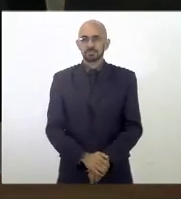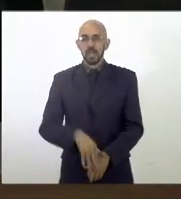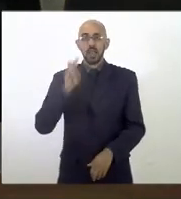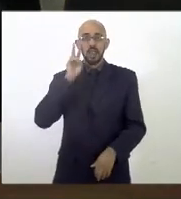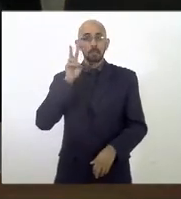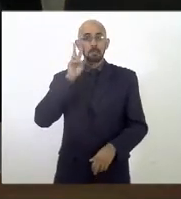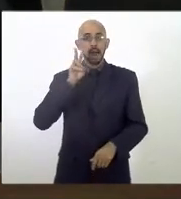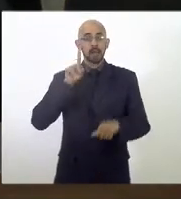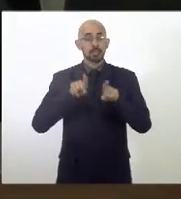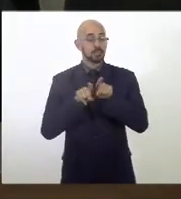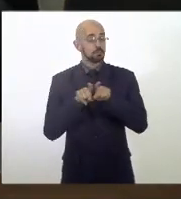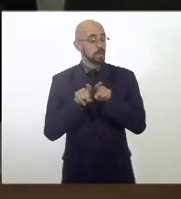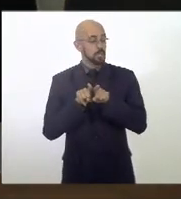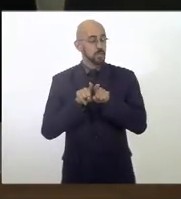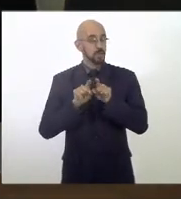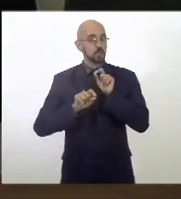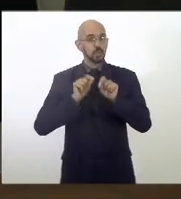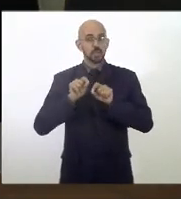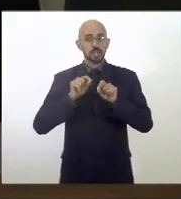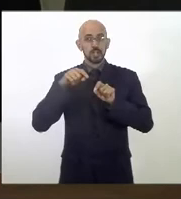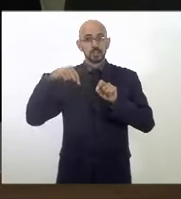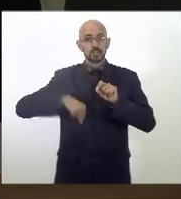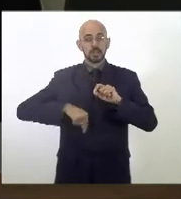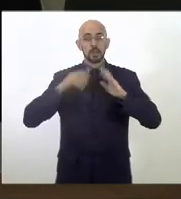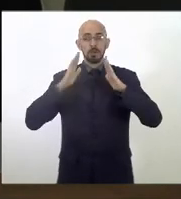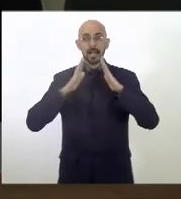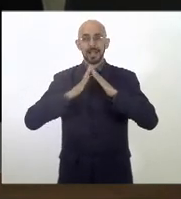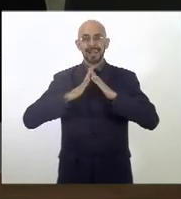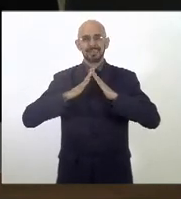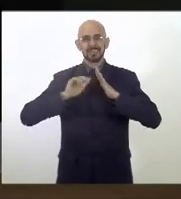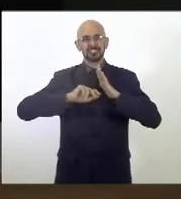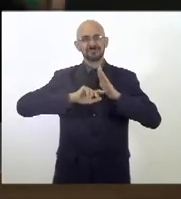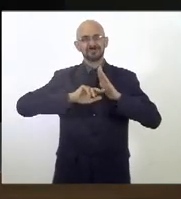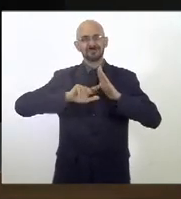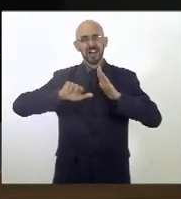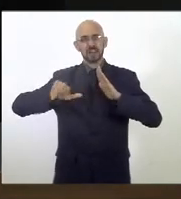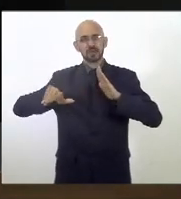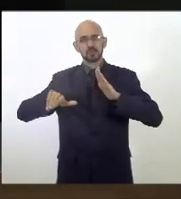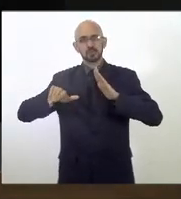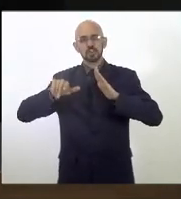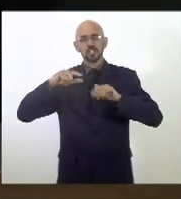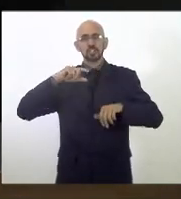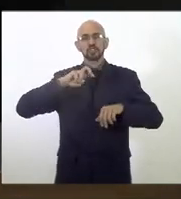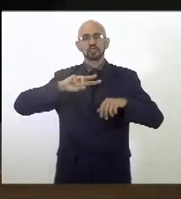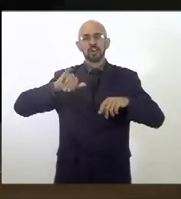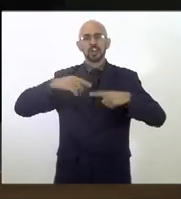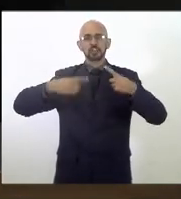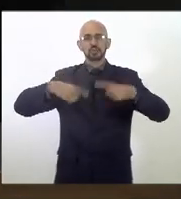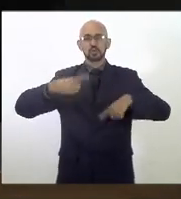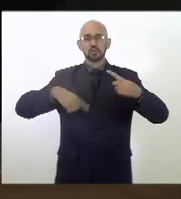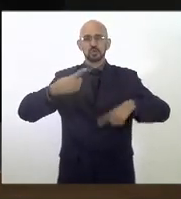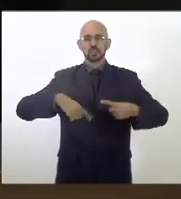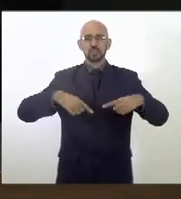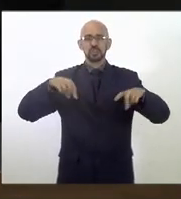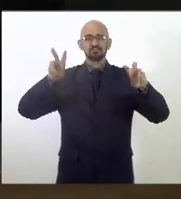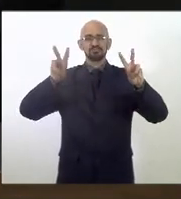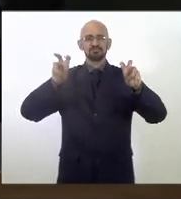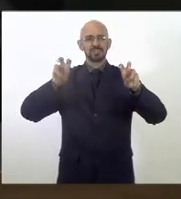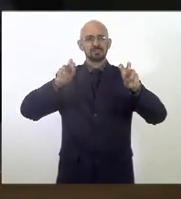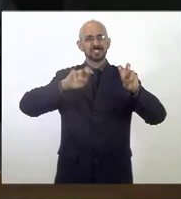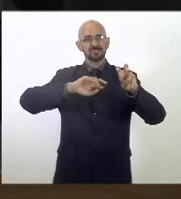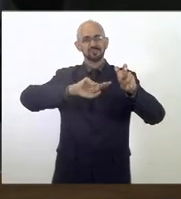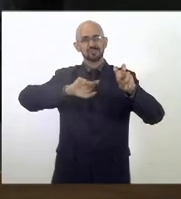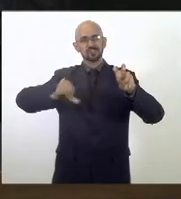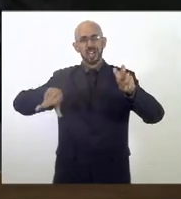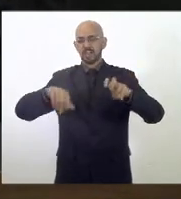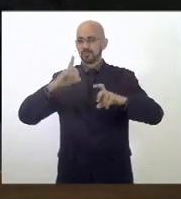lembrar mais uma vez, isso aqui é uma casa plural, uma casa onde vamos discutir os temas, teremos vários debates